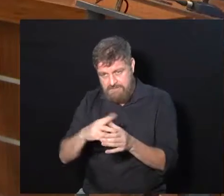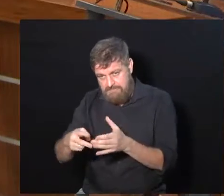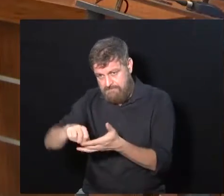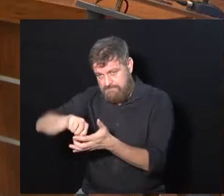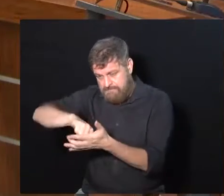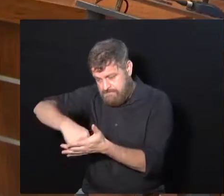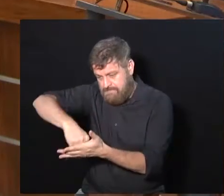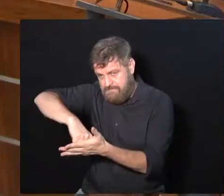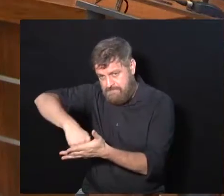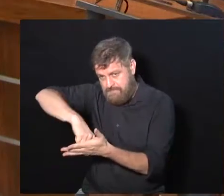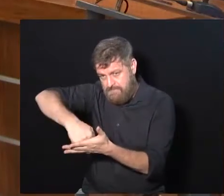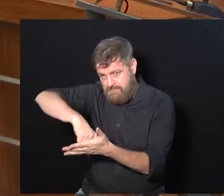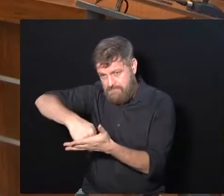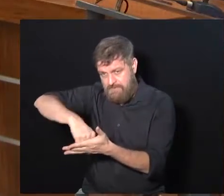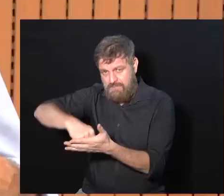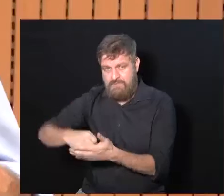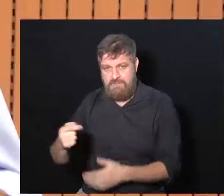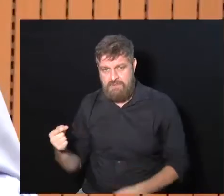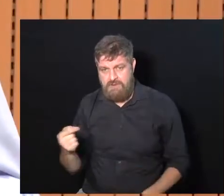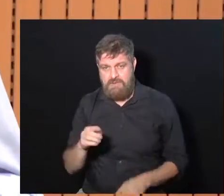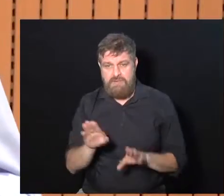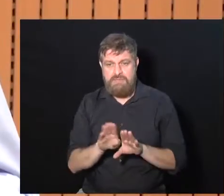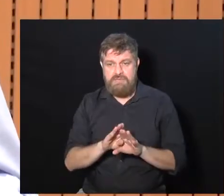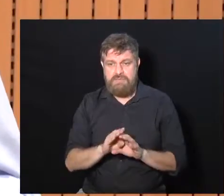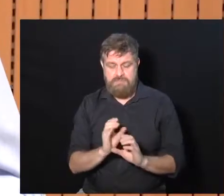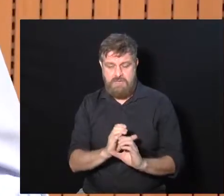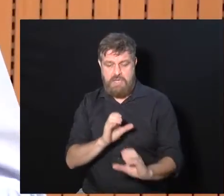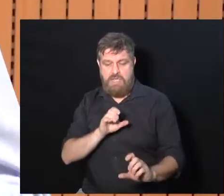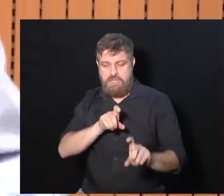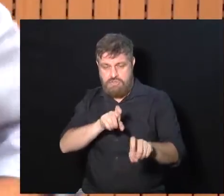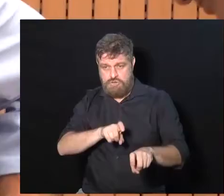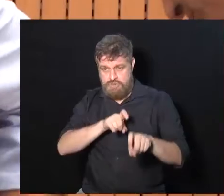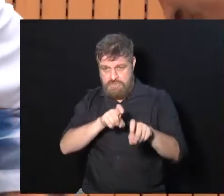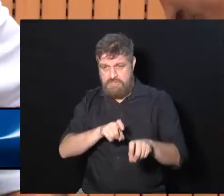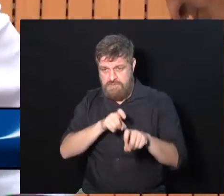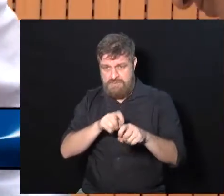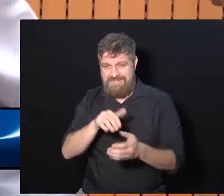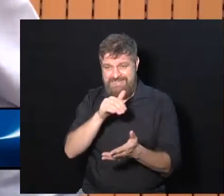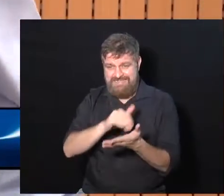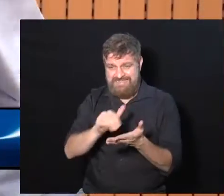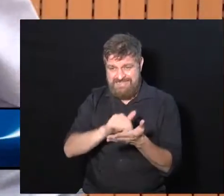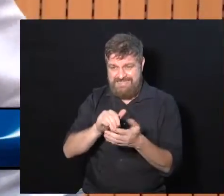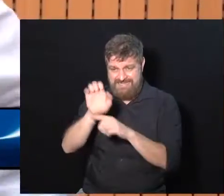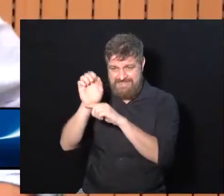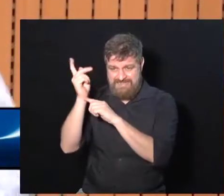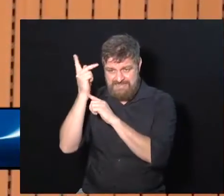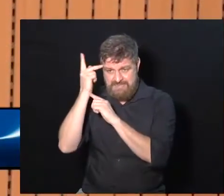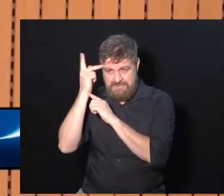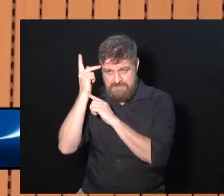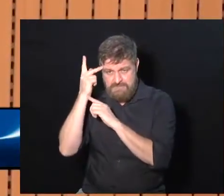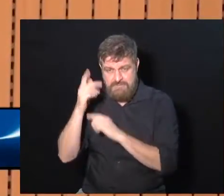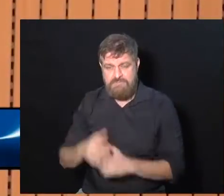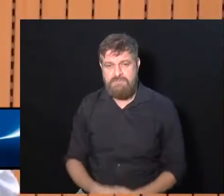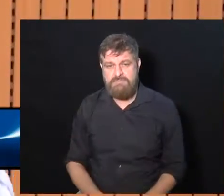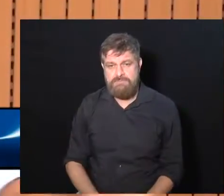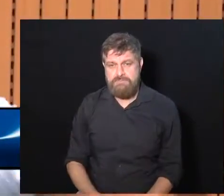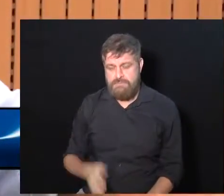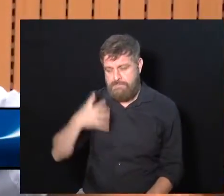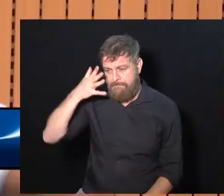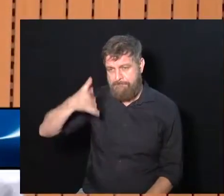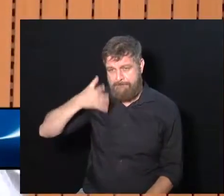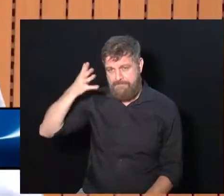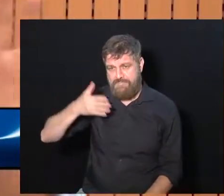municipal de manipulação, e também a Maria Cláudia, engenheira agrônoma da Secretaria Estadual de Agricultura, por essa